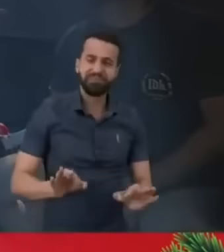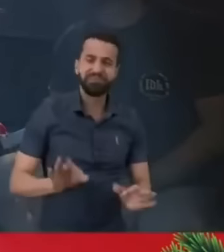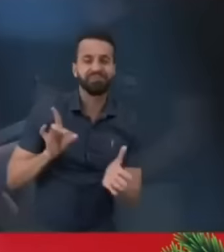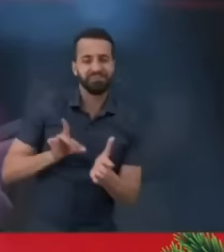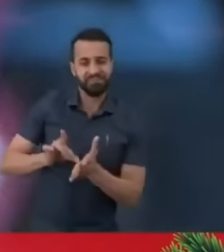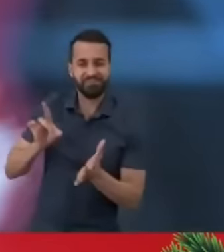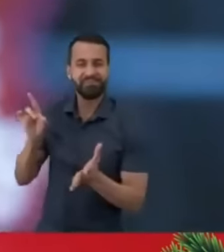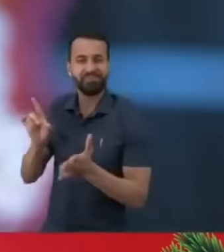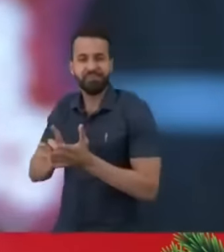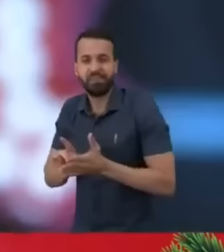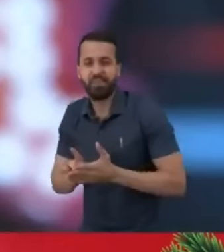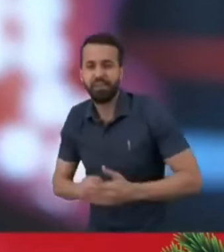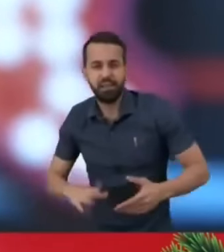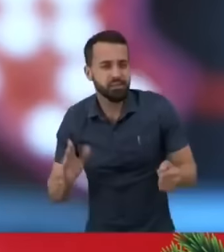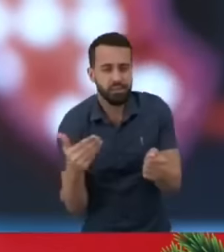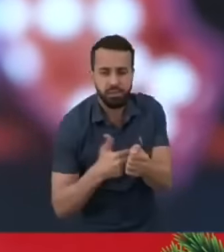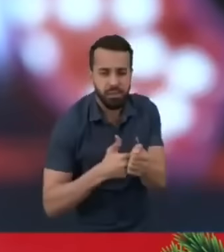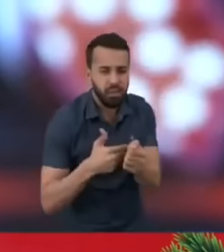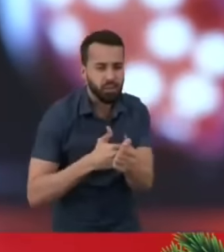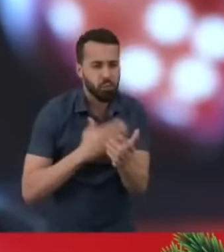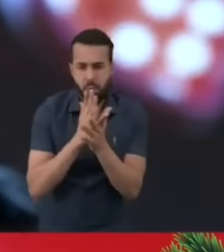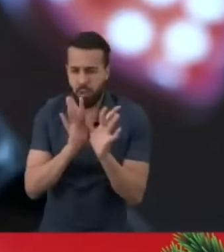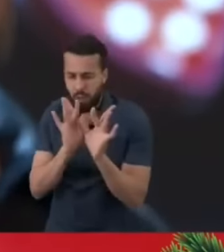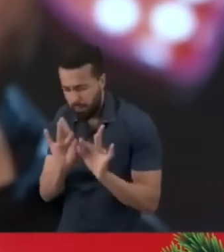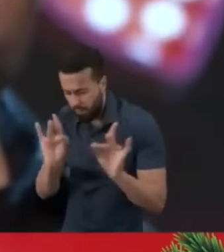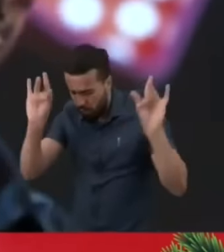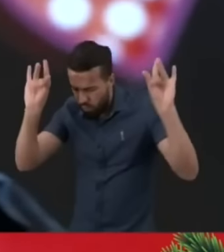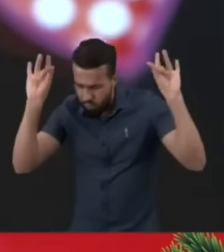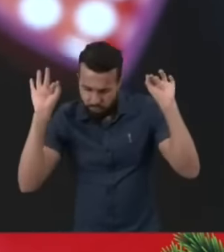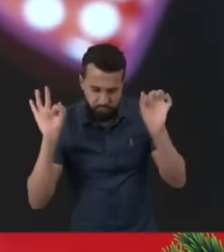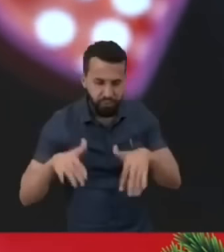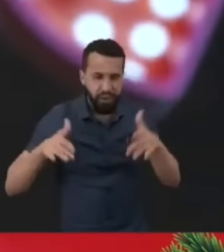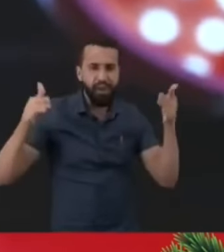e que se acabe o segredo,